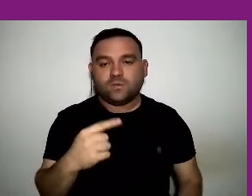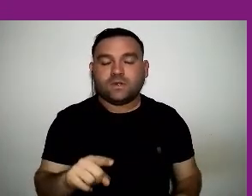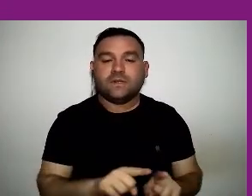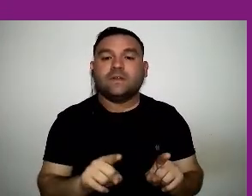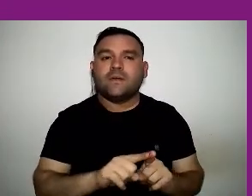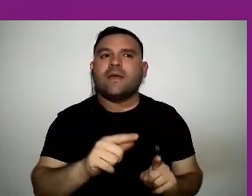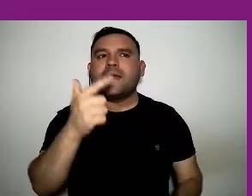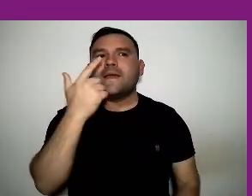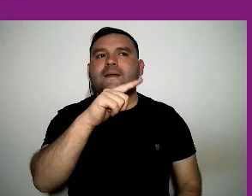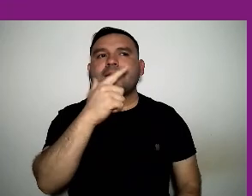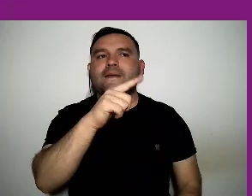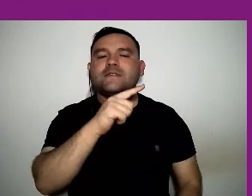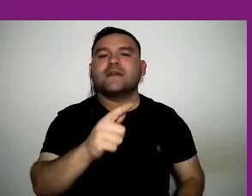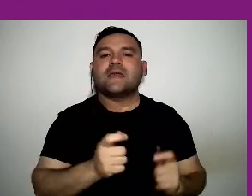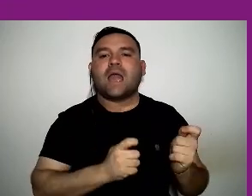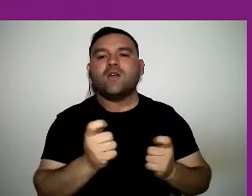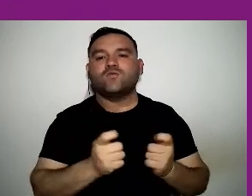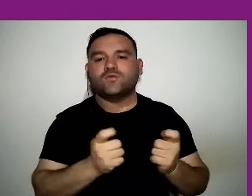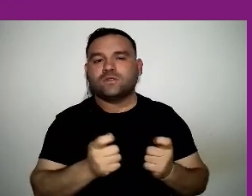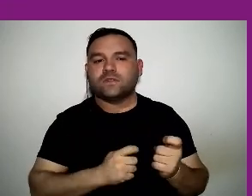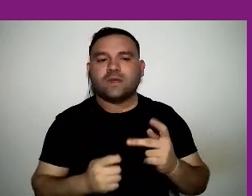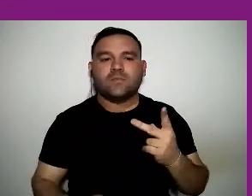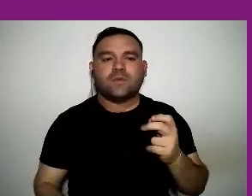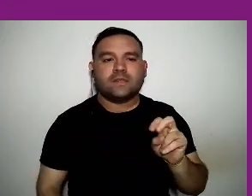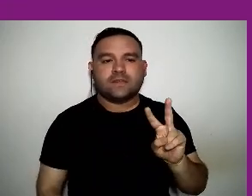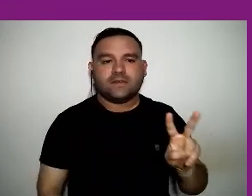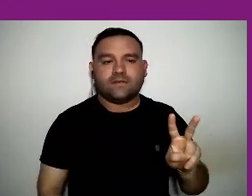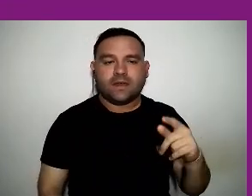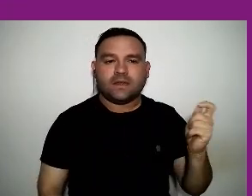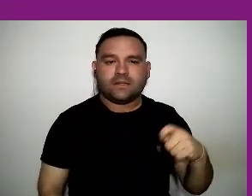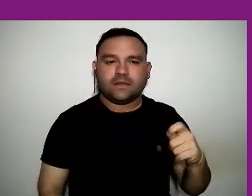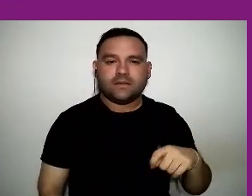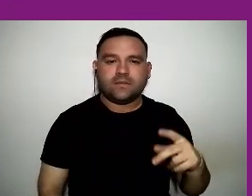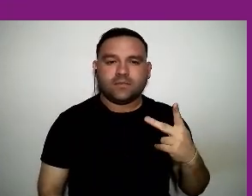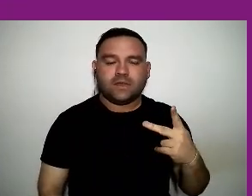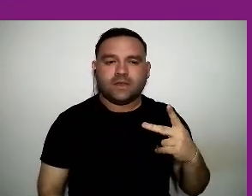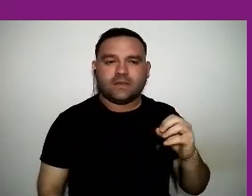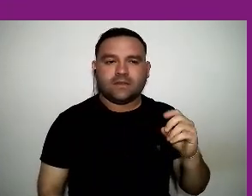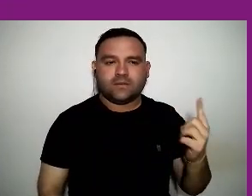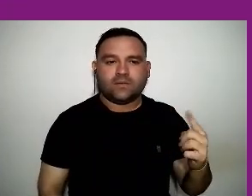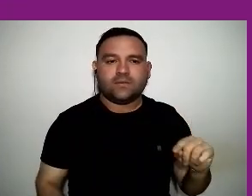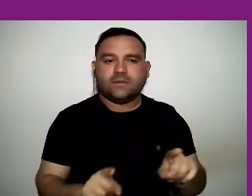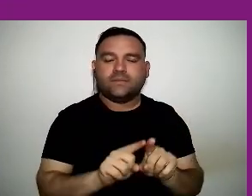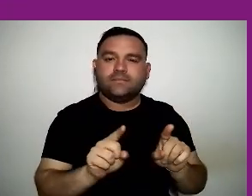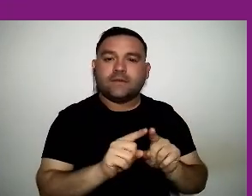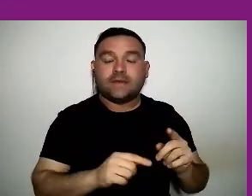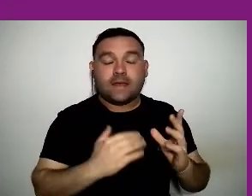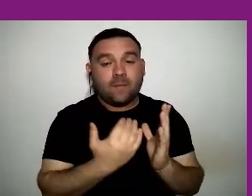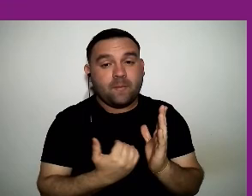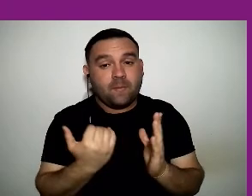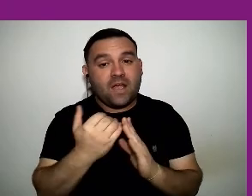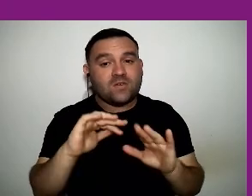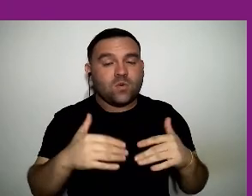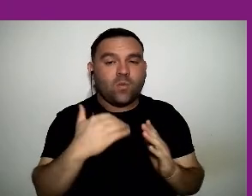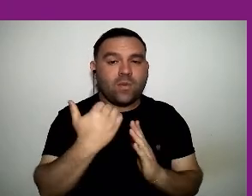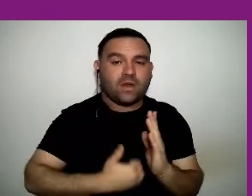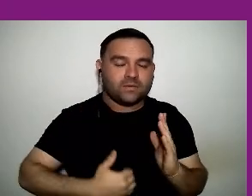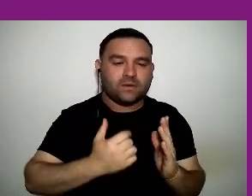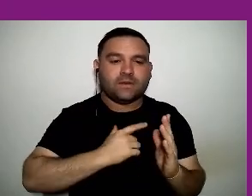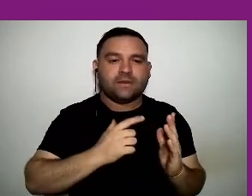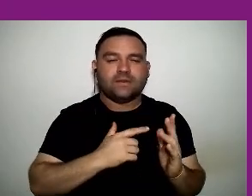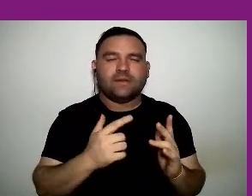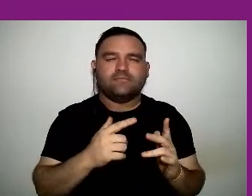consegue, inclusive, ajustar o nível de PSV conforme a P01, com mais ou menos suporte,